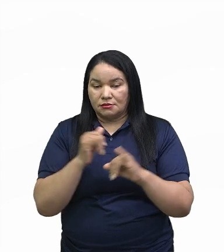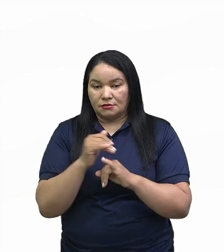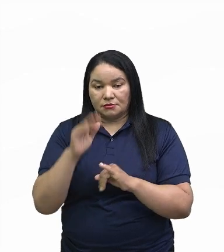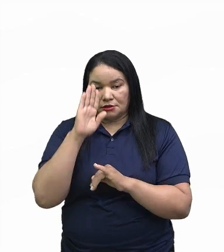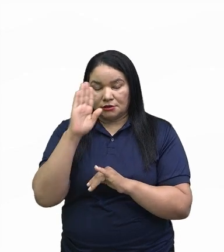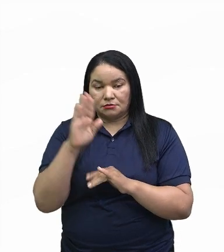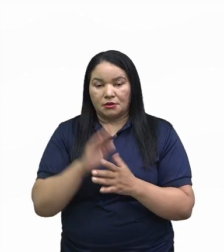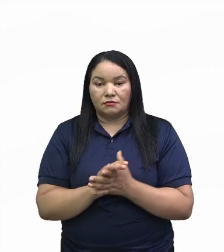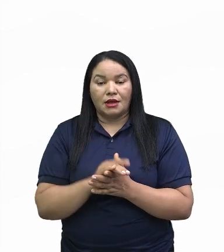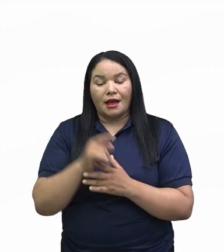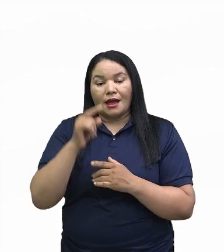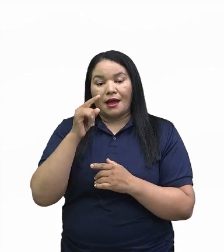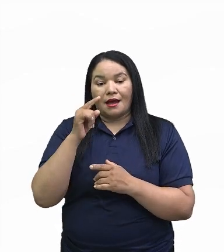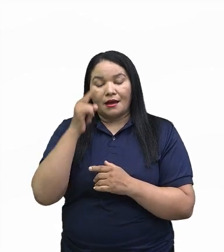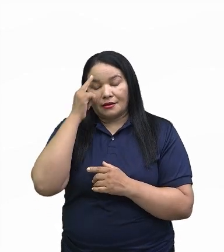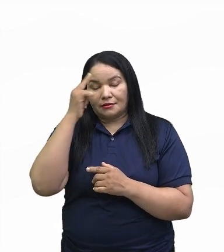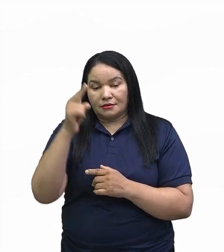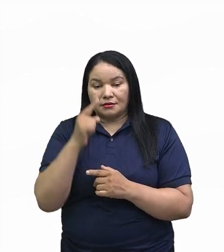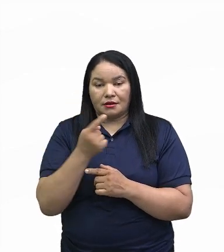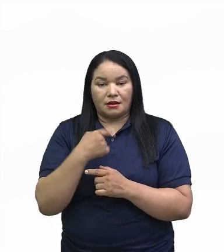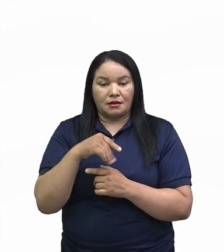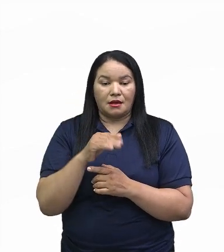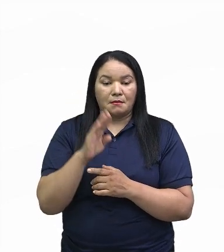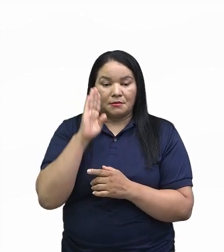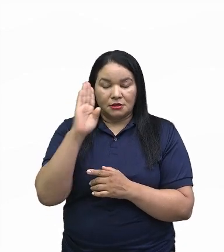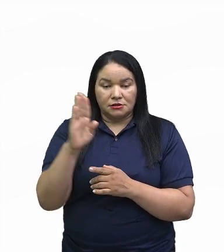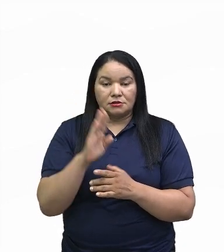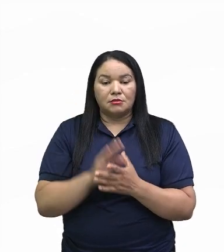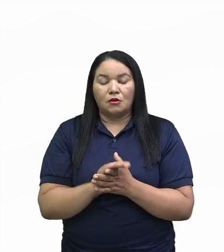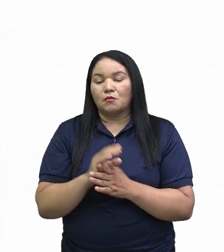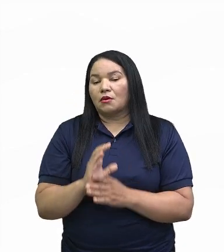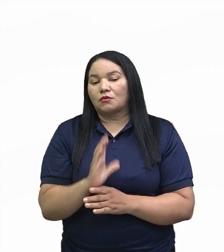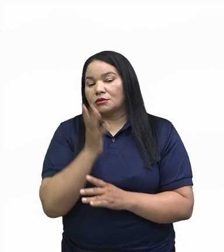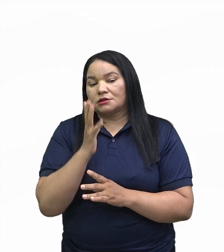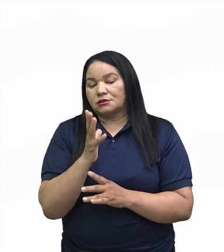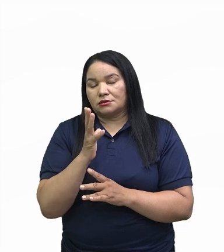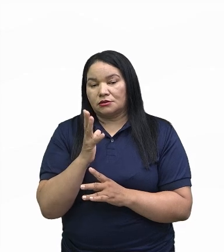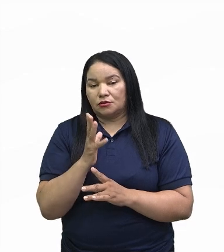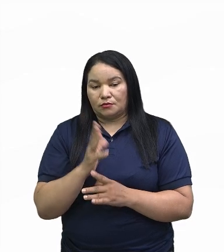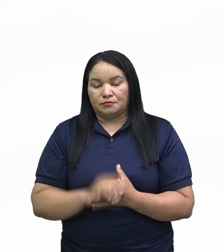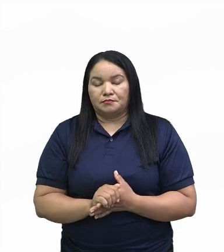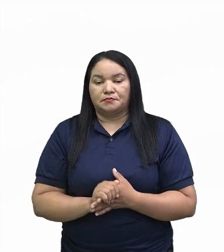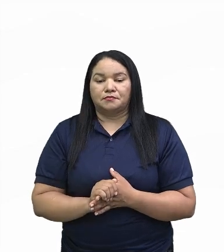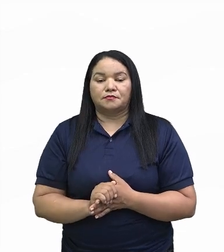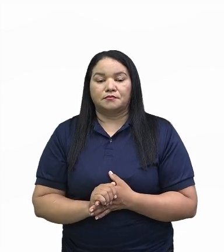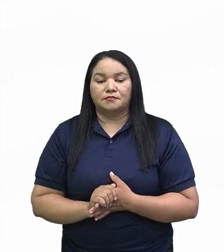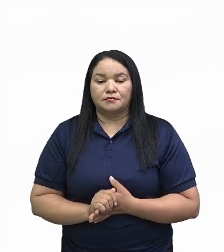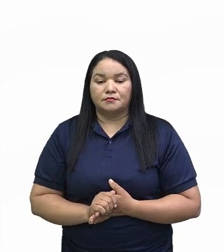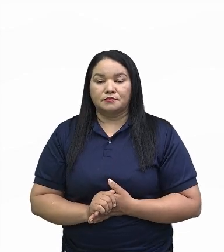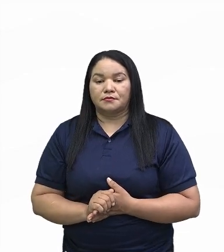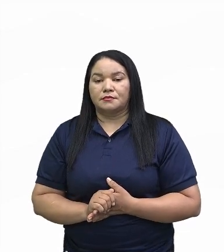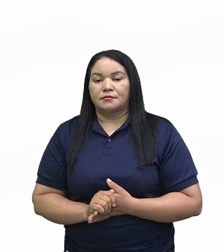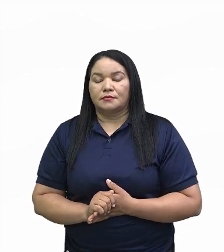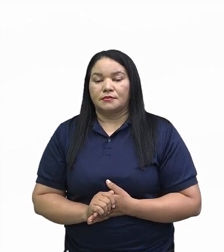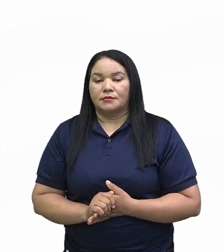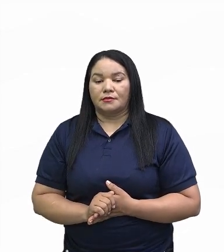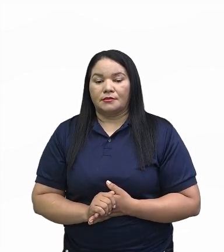A ideia principal ali da notícia, o que foi que aconteceu, o fato principalmente. Então,